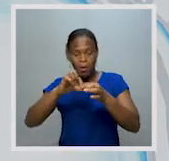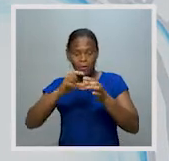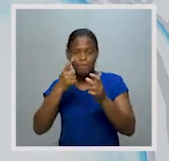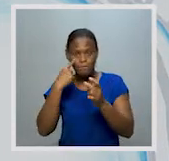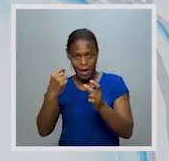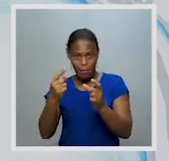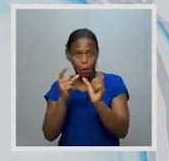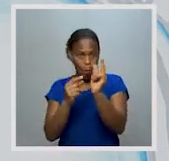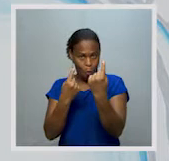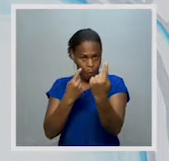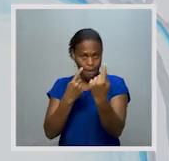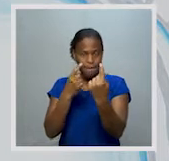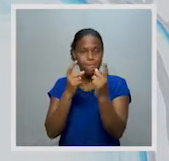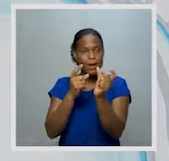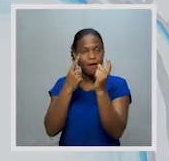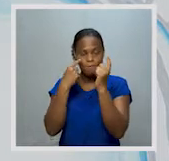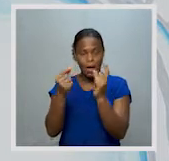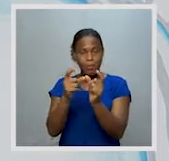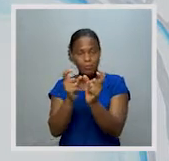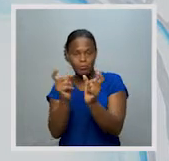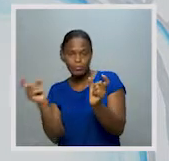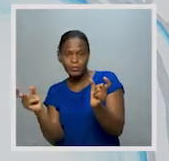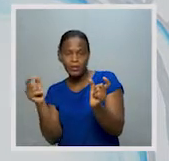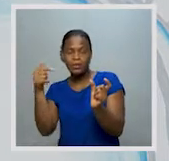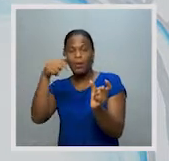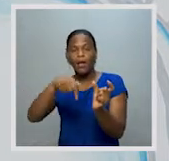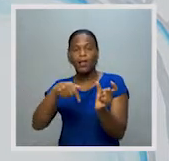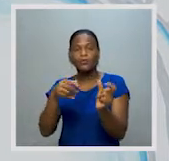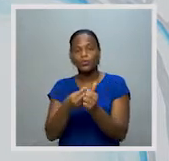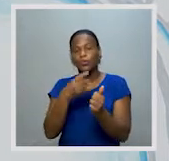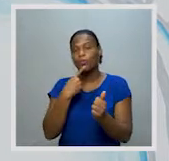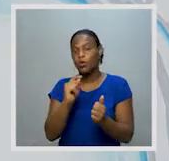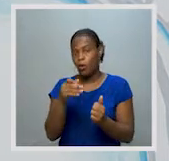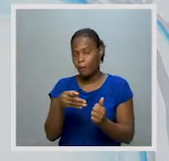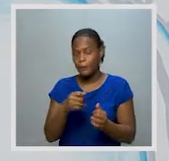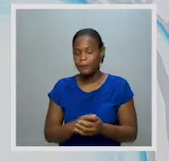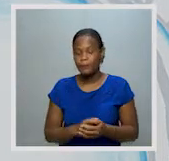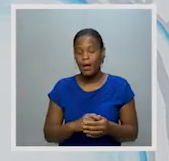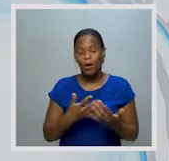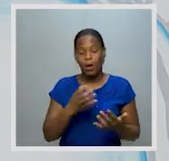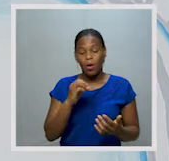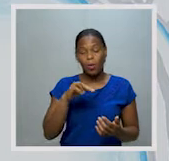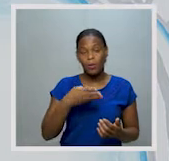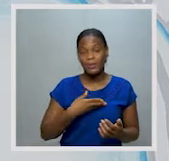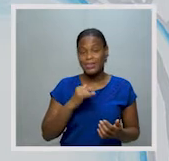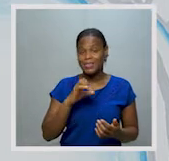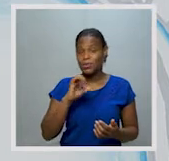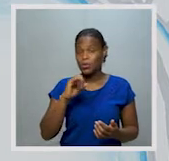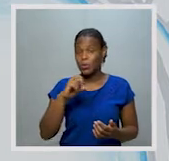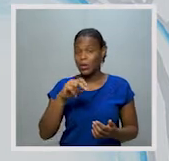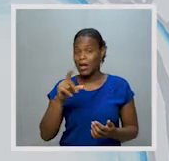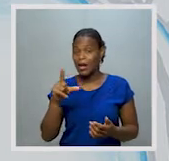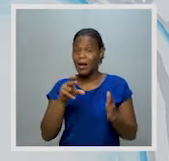prova realizar-se-á amanhã. Já no segundo exemplo, aplicado no condicional, que a regra é a